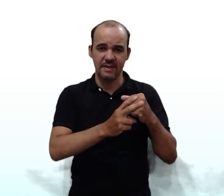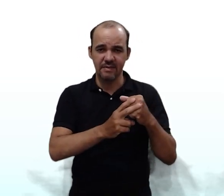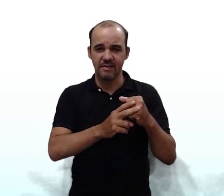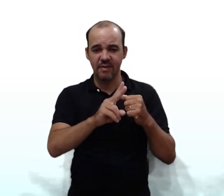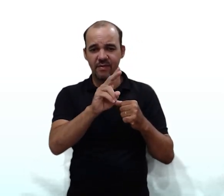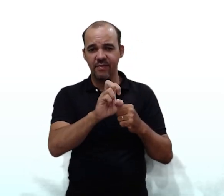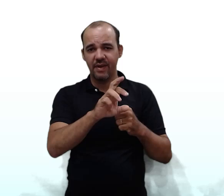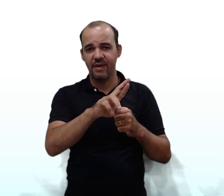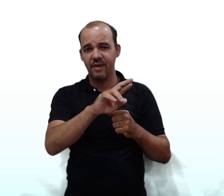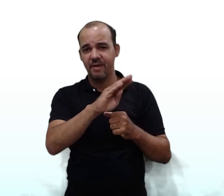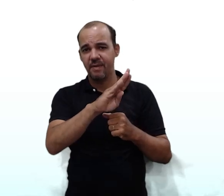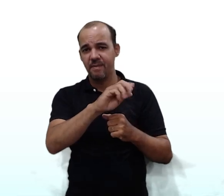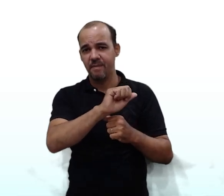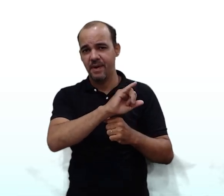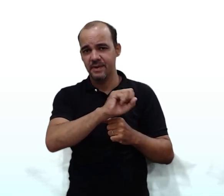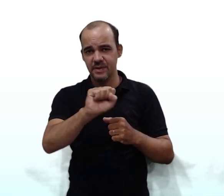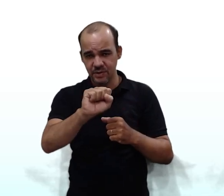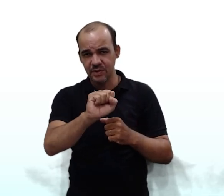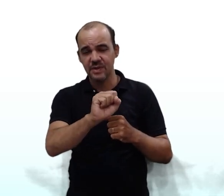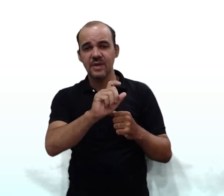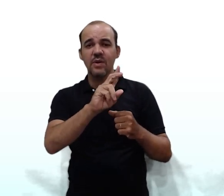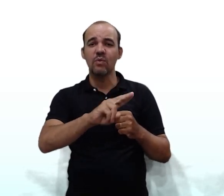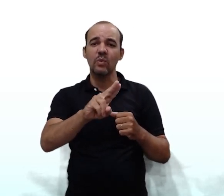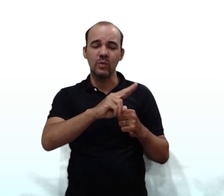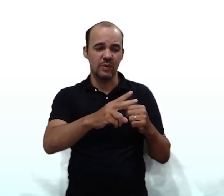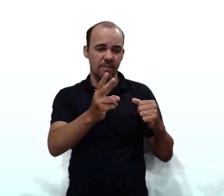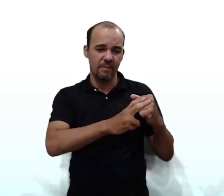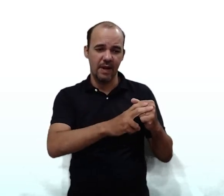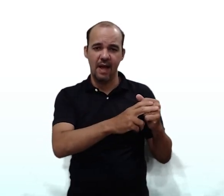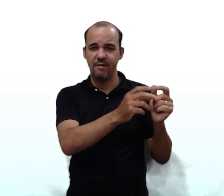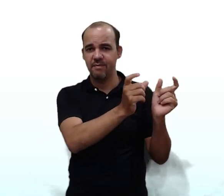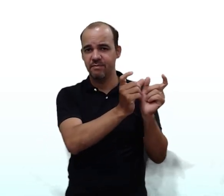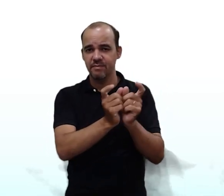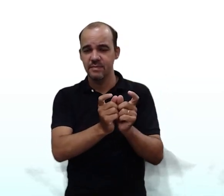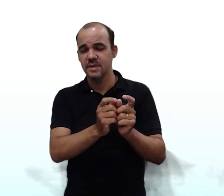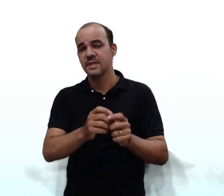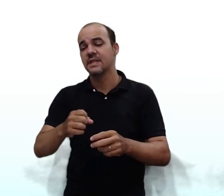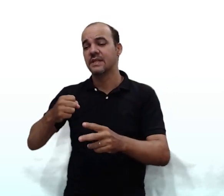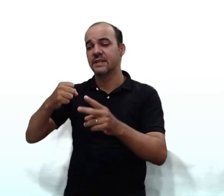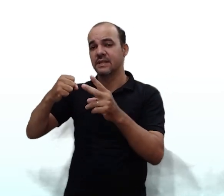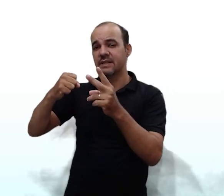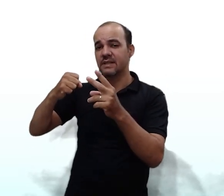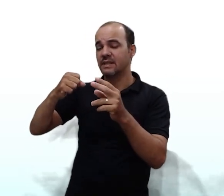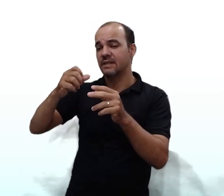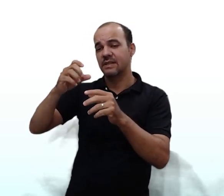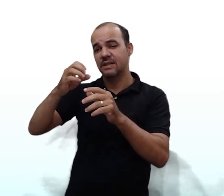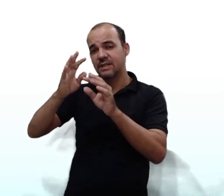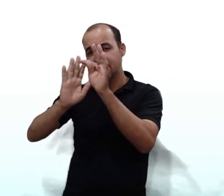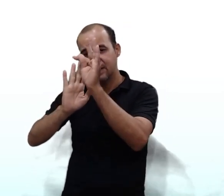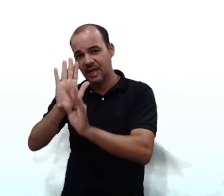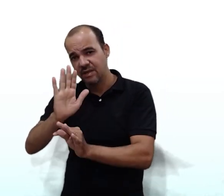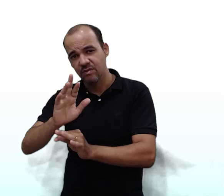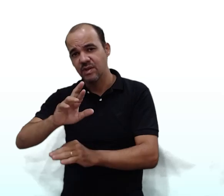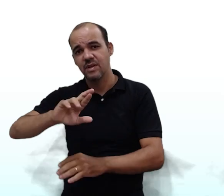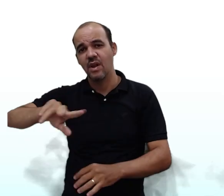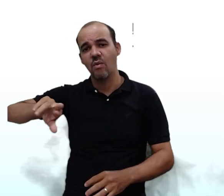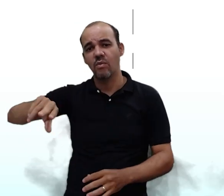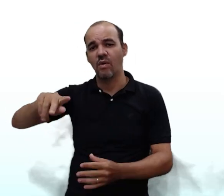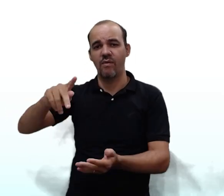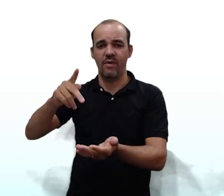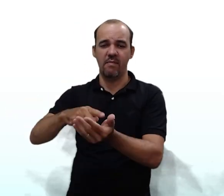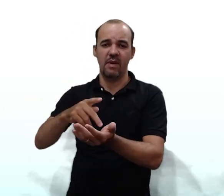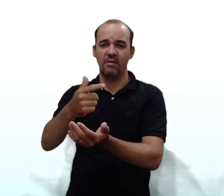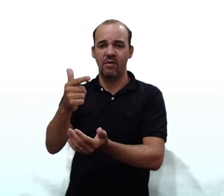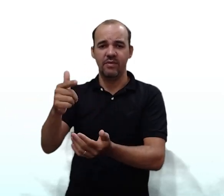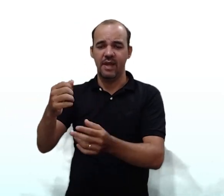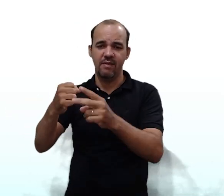fazem o uso do verbo, né, da palavra, e a gente tem texto não verbal, que não faz uso da